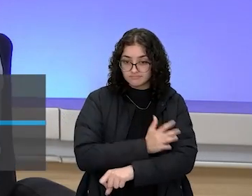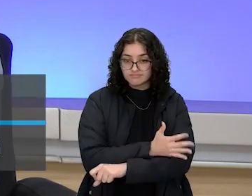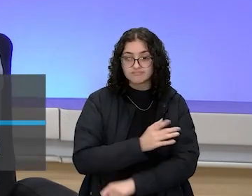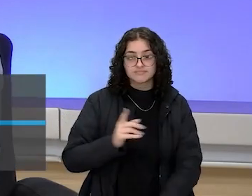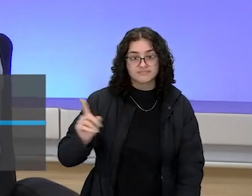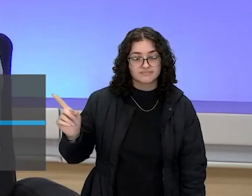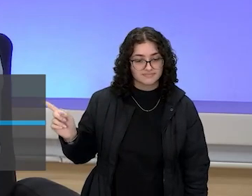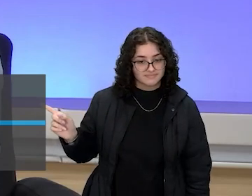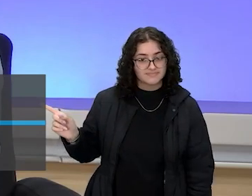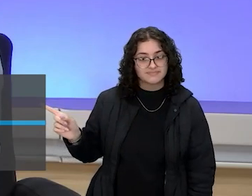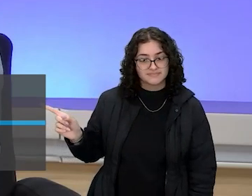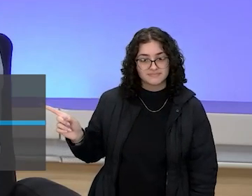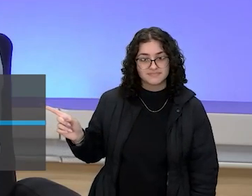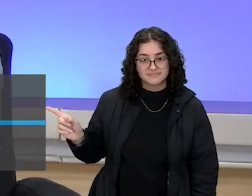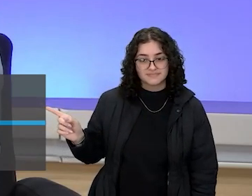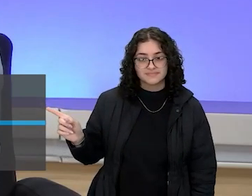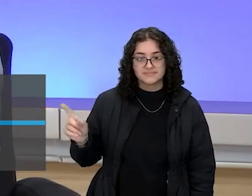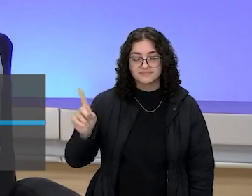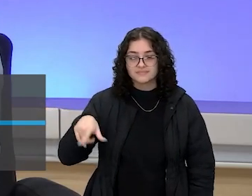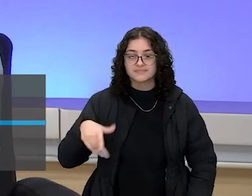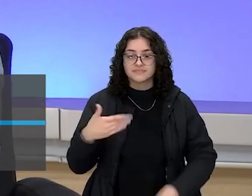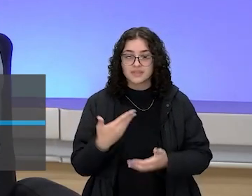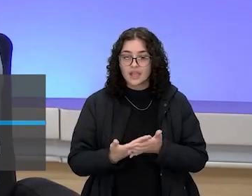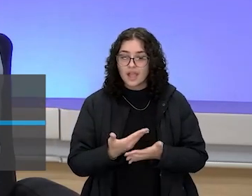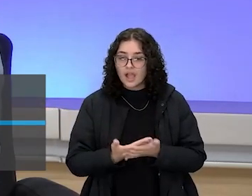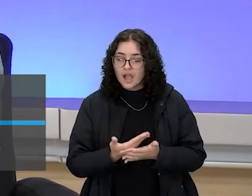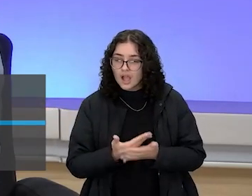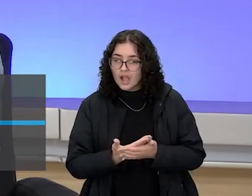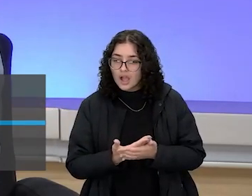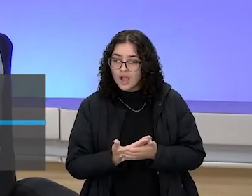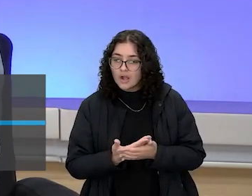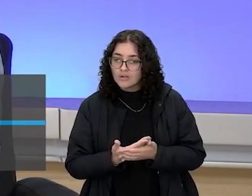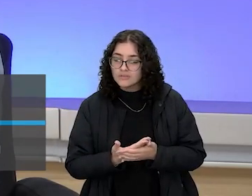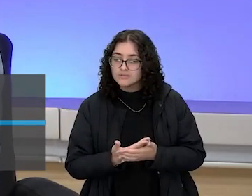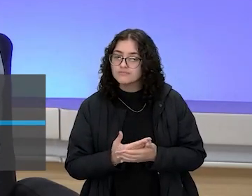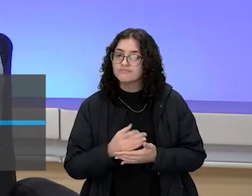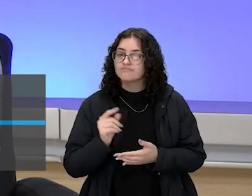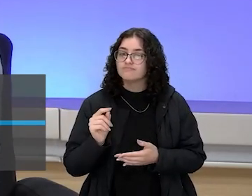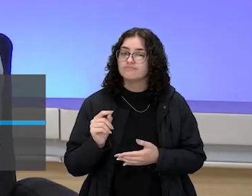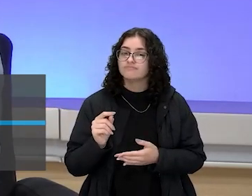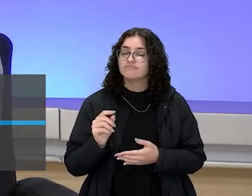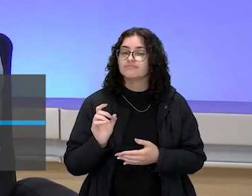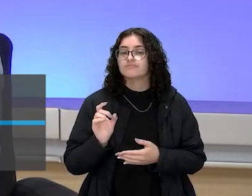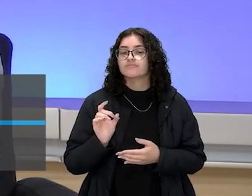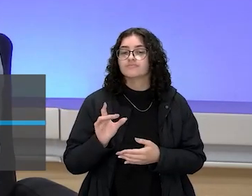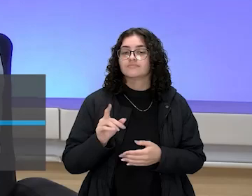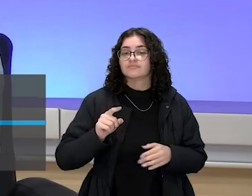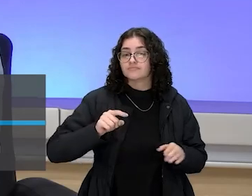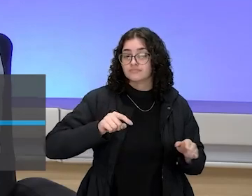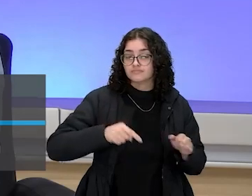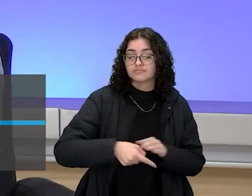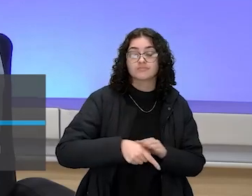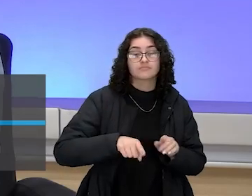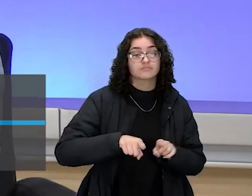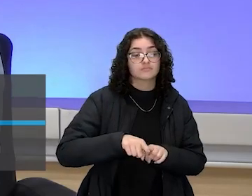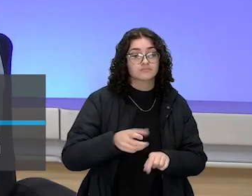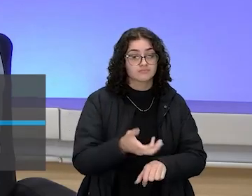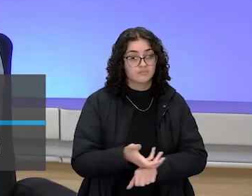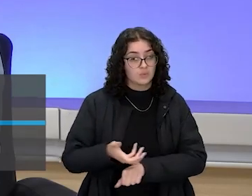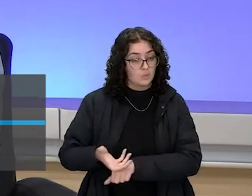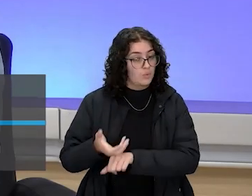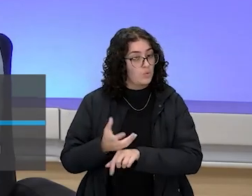na educação antirracista. São aulas aí que passam não só pelos aprofundamentos, mas pelos